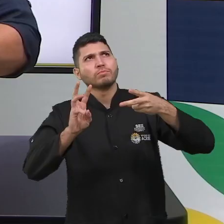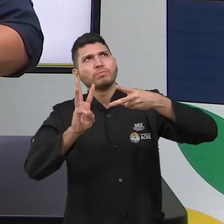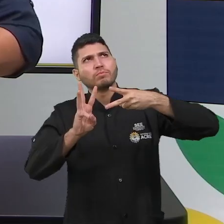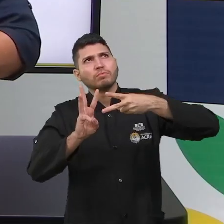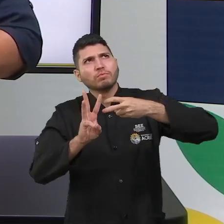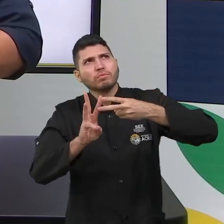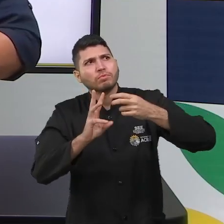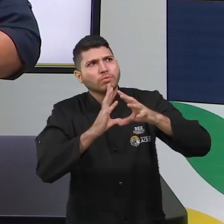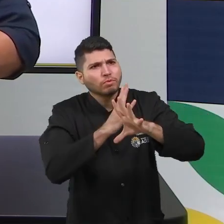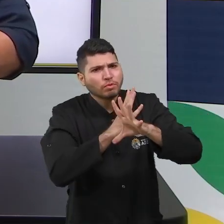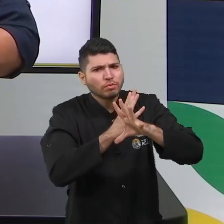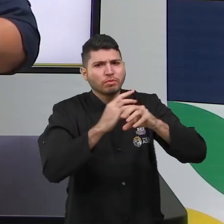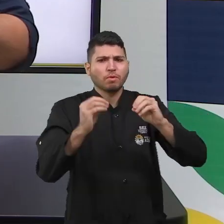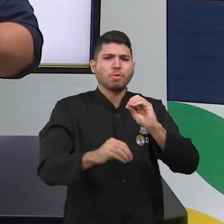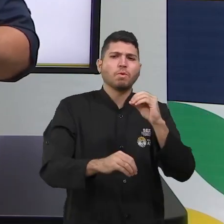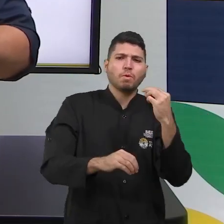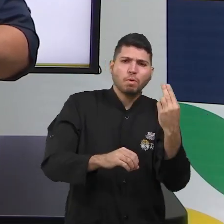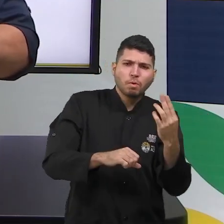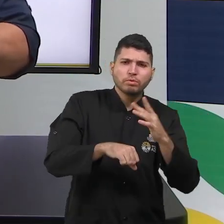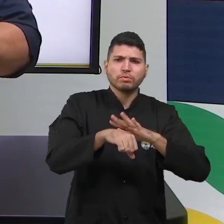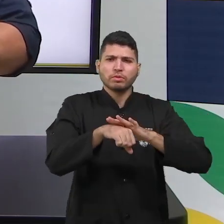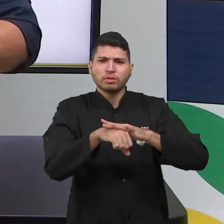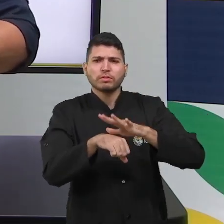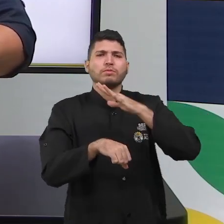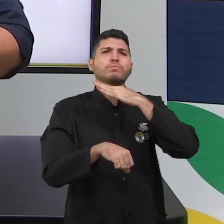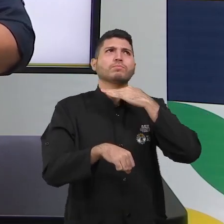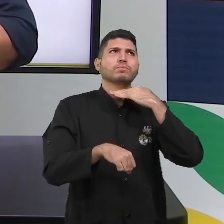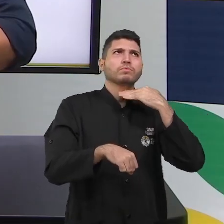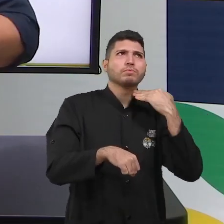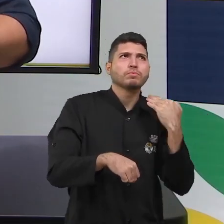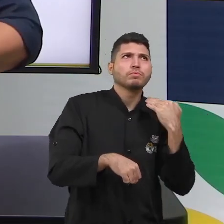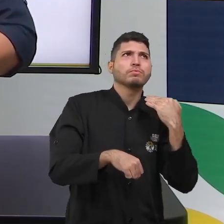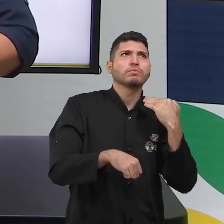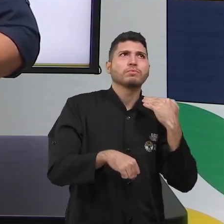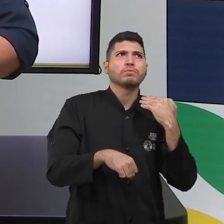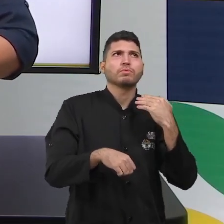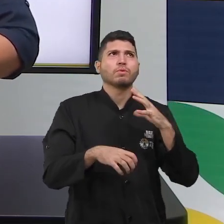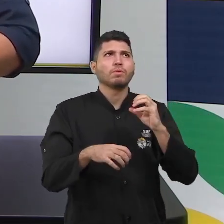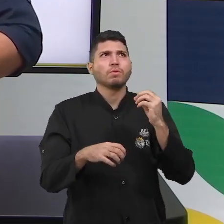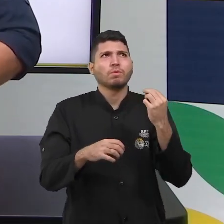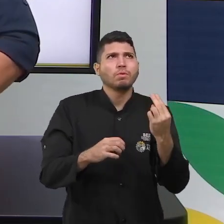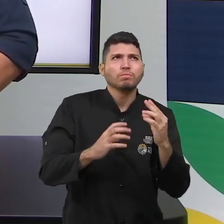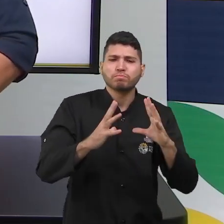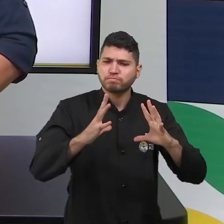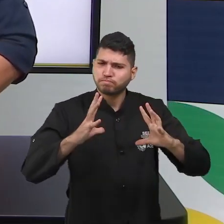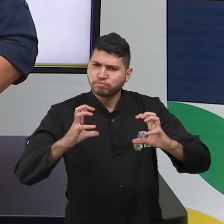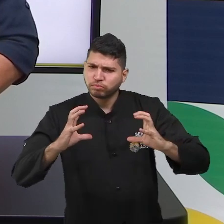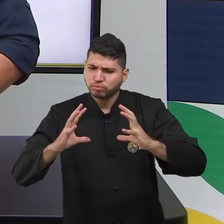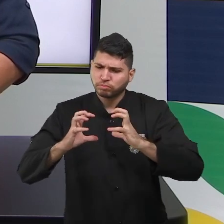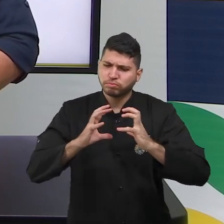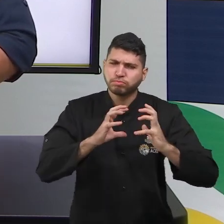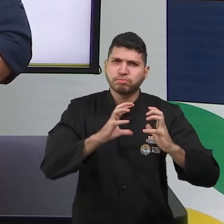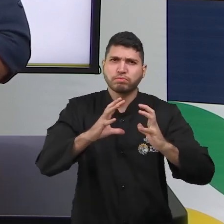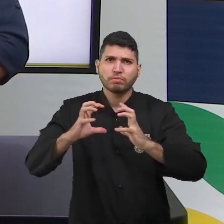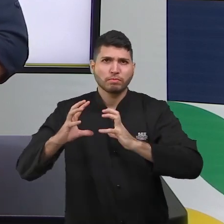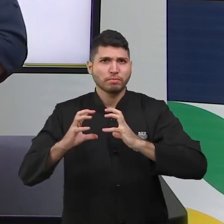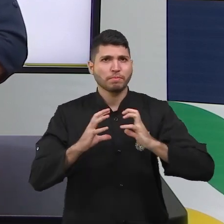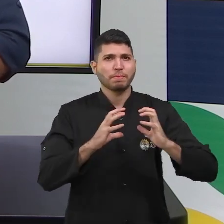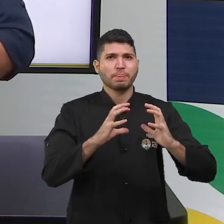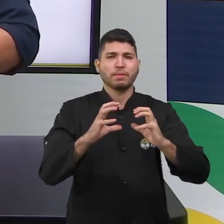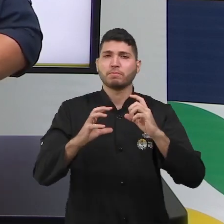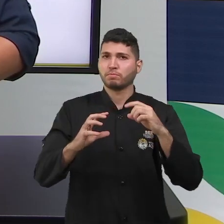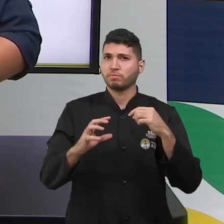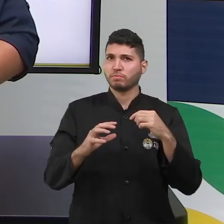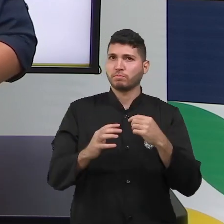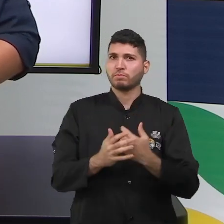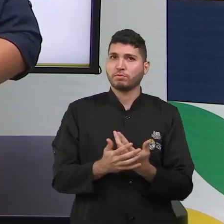foge, ou ele adoece e morre, ou entra em conflito com nós, o